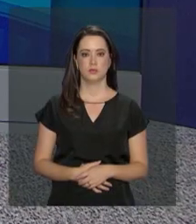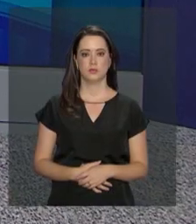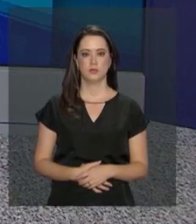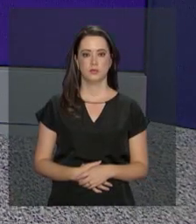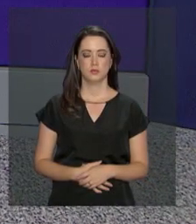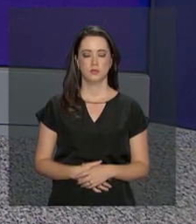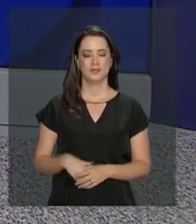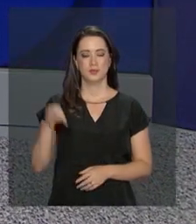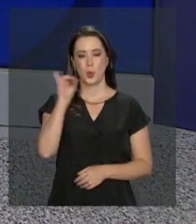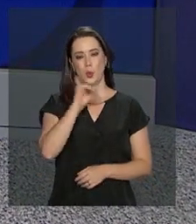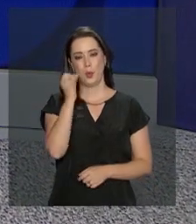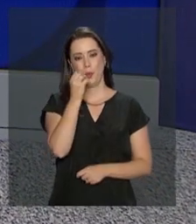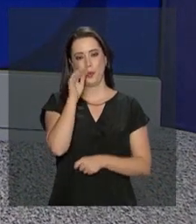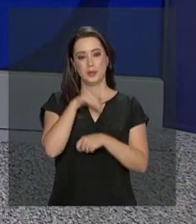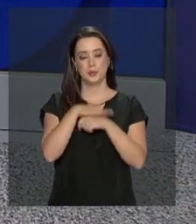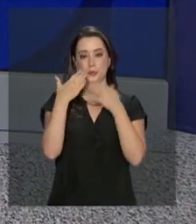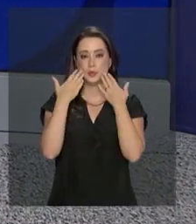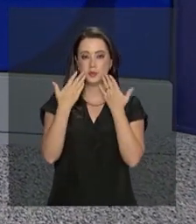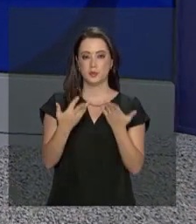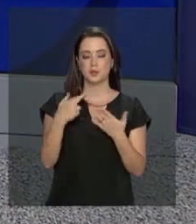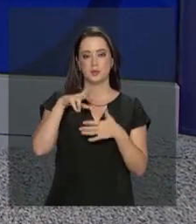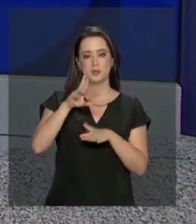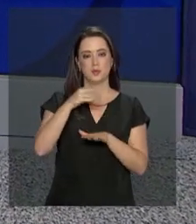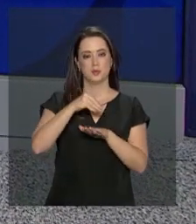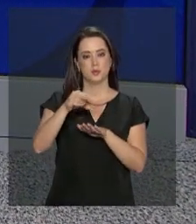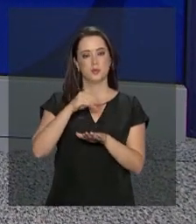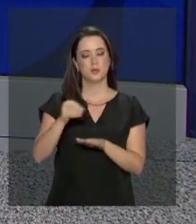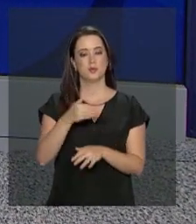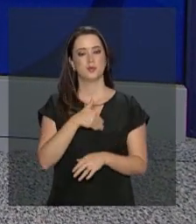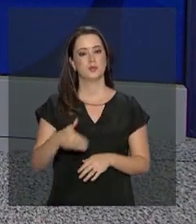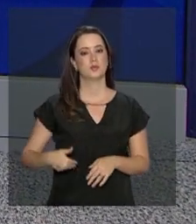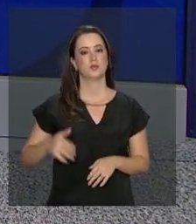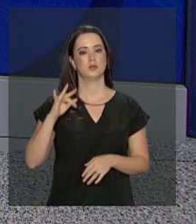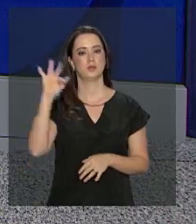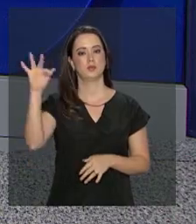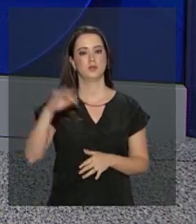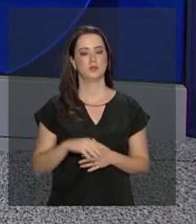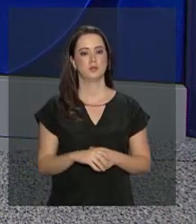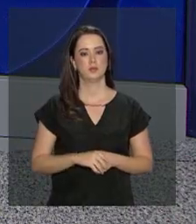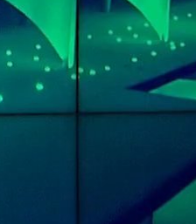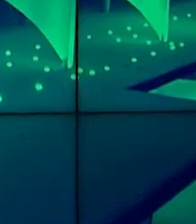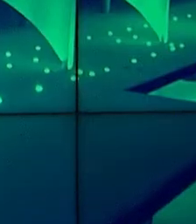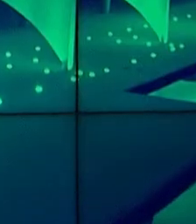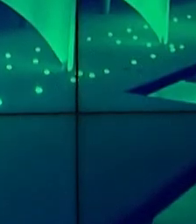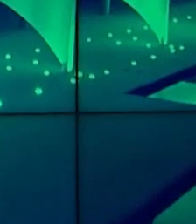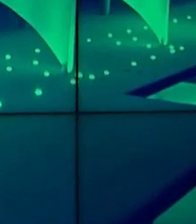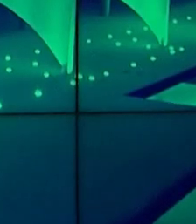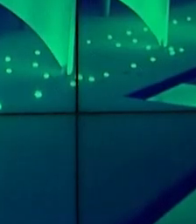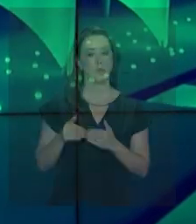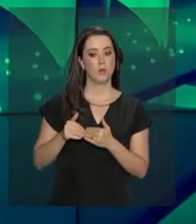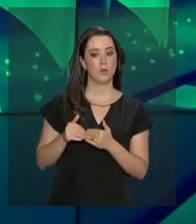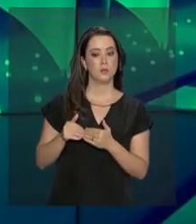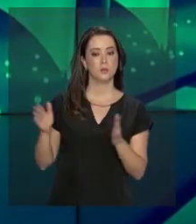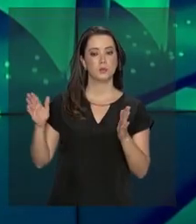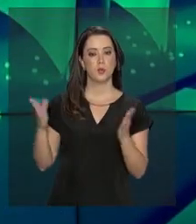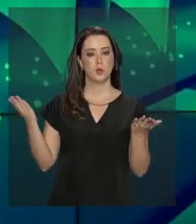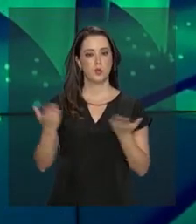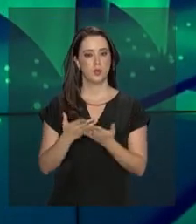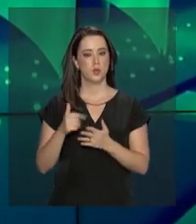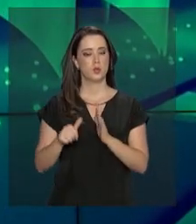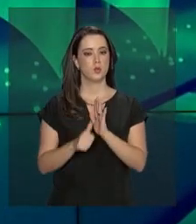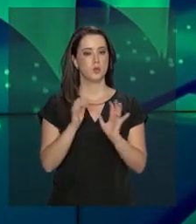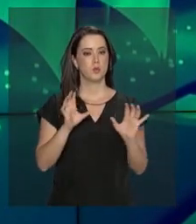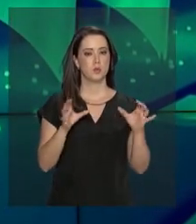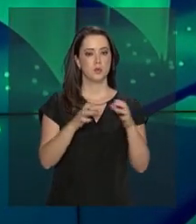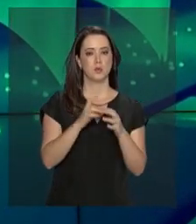olá boa noite começa agora repórter nbr com as notícias do governo federal inaugurado hoje o primeiro